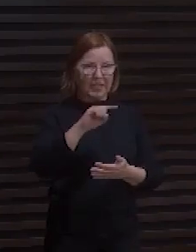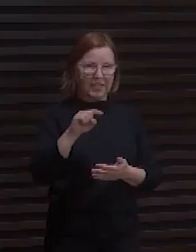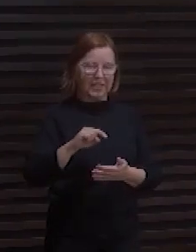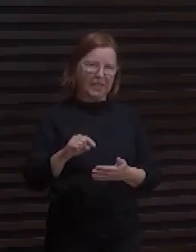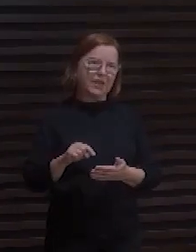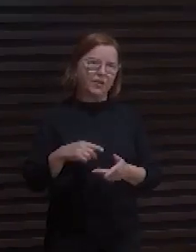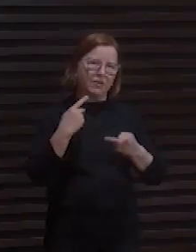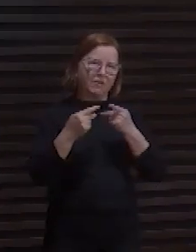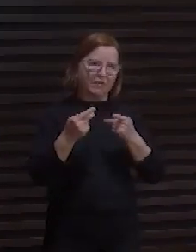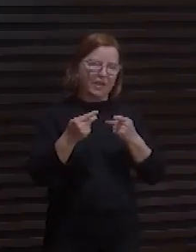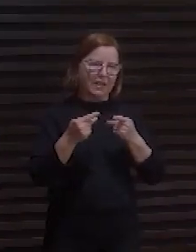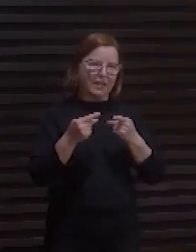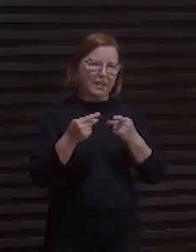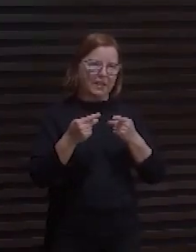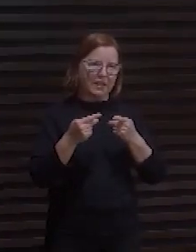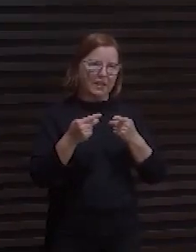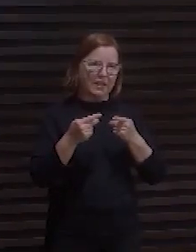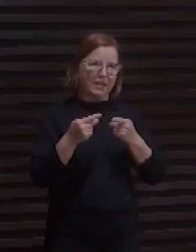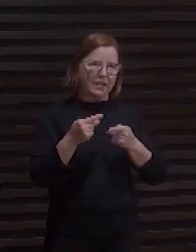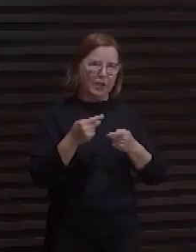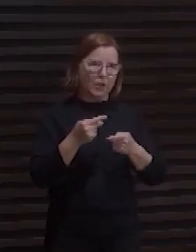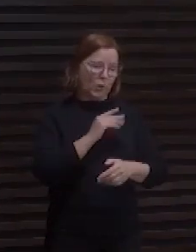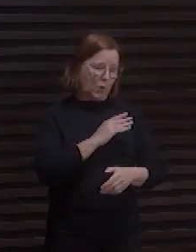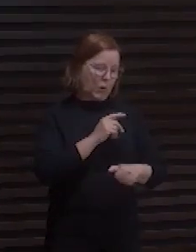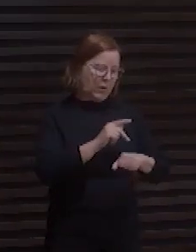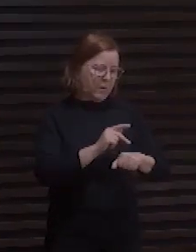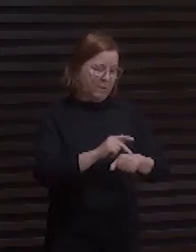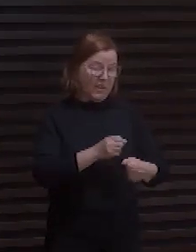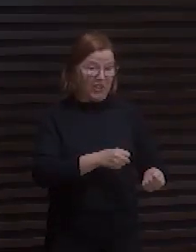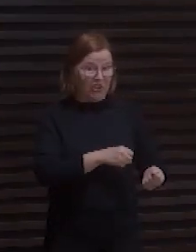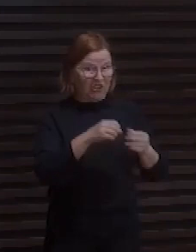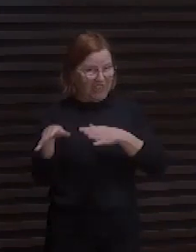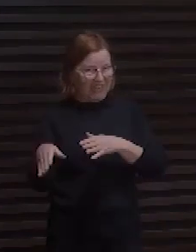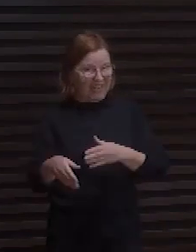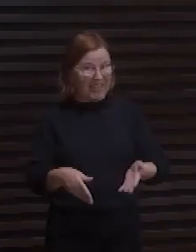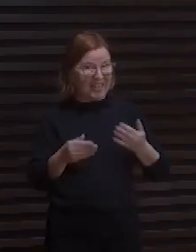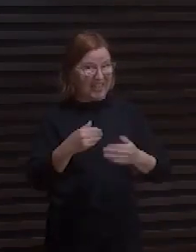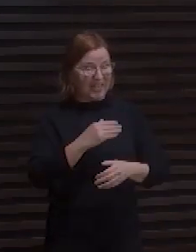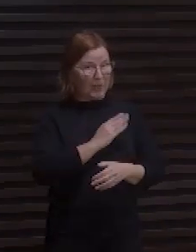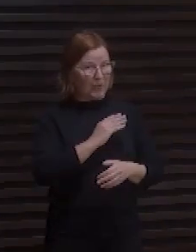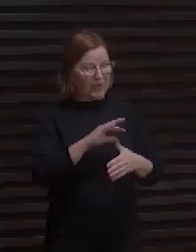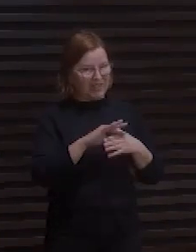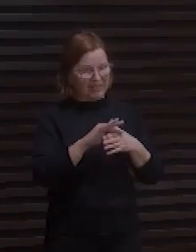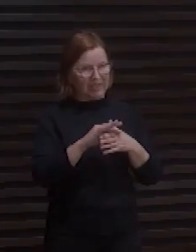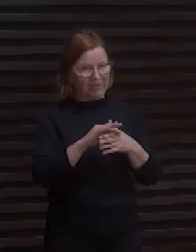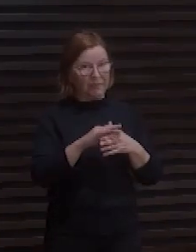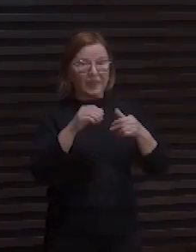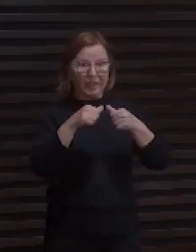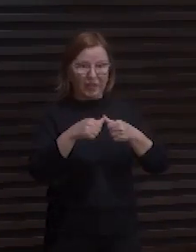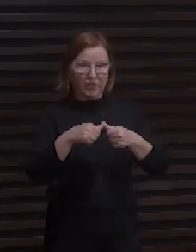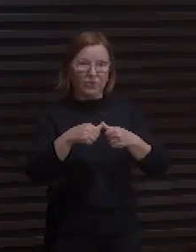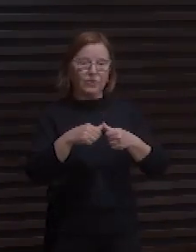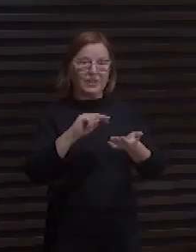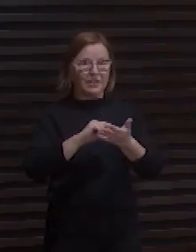diz que vai nos tirar o coração de pedra e nos dar um coração de carne. Isso está se referindo à nossa salvação,